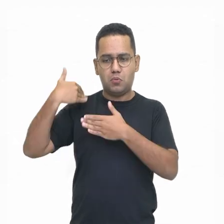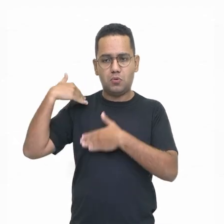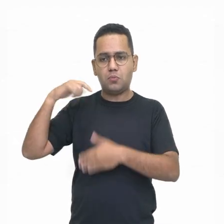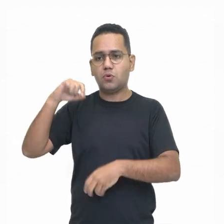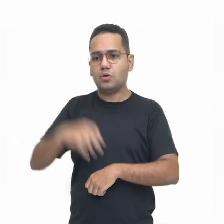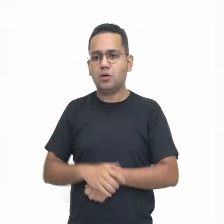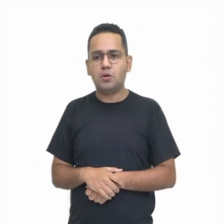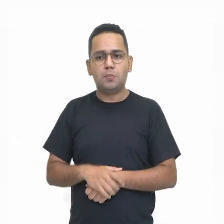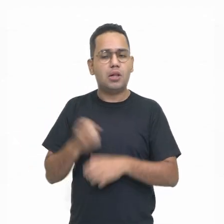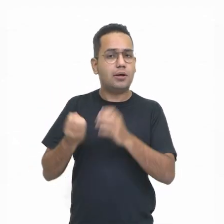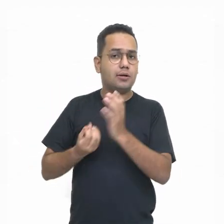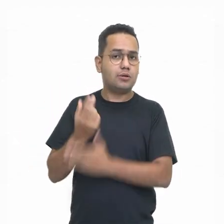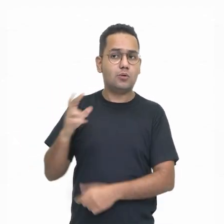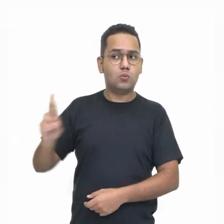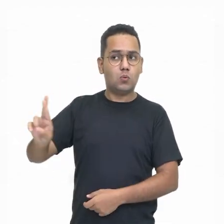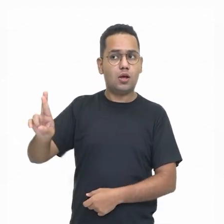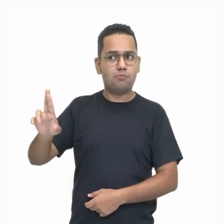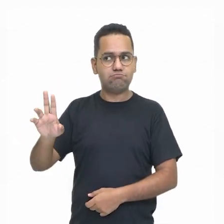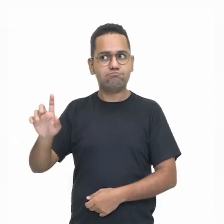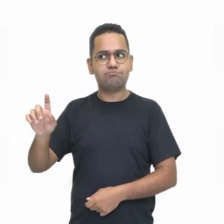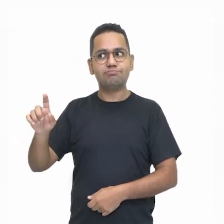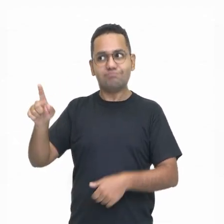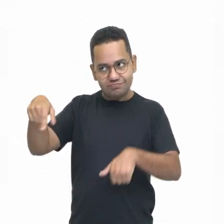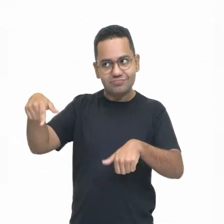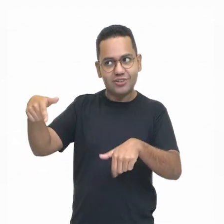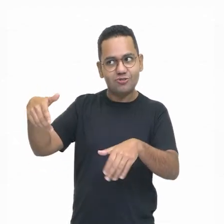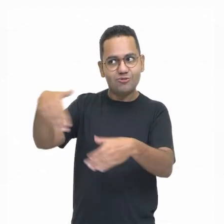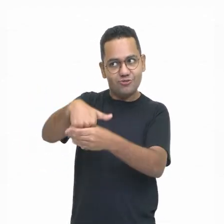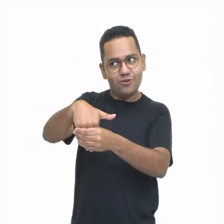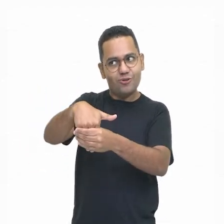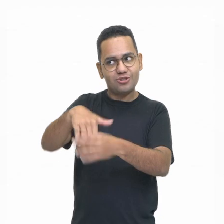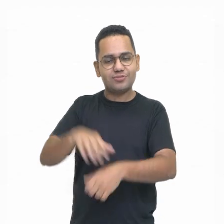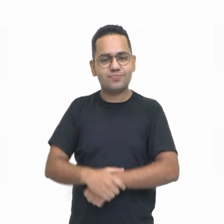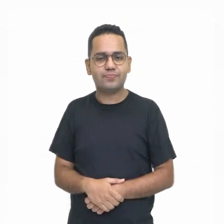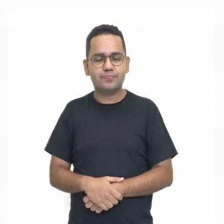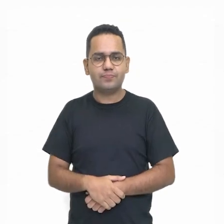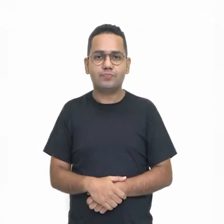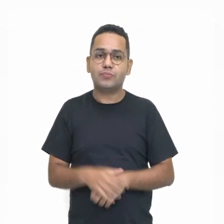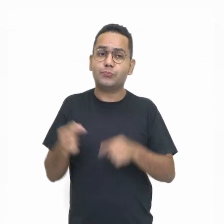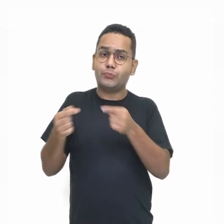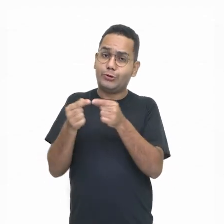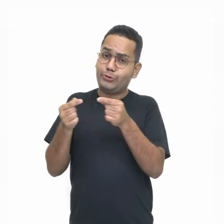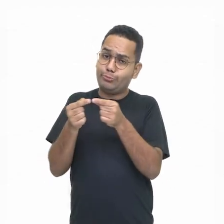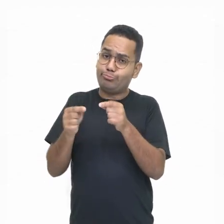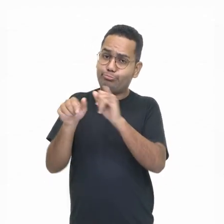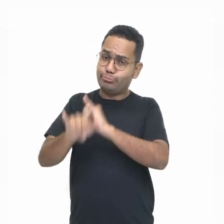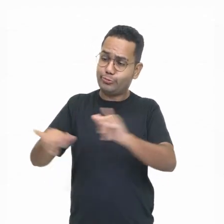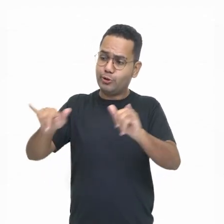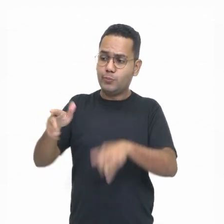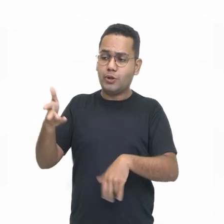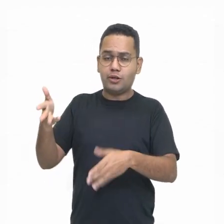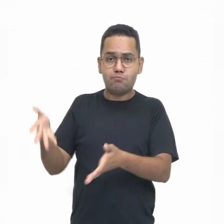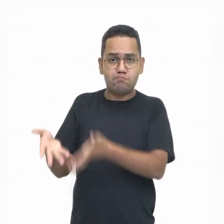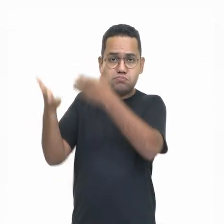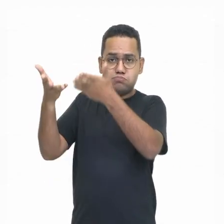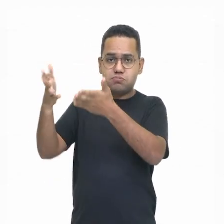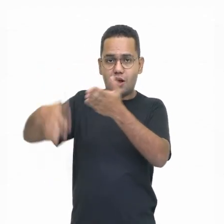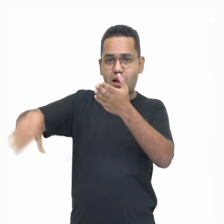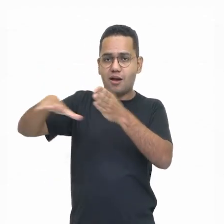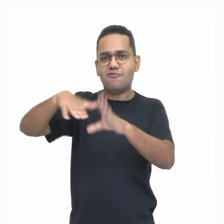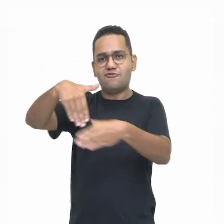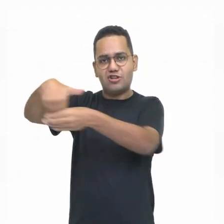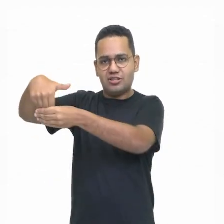pela criação do real, então vote em mim. Esse era um motivo de propaganda para ele se autopromover politicamente,